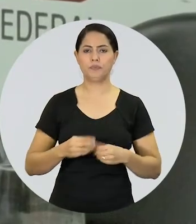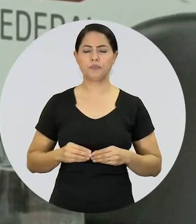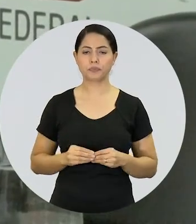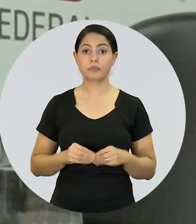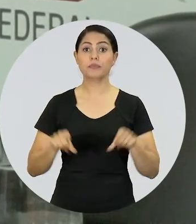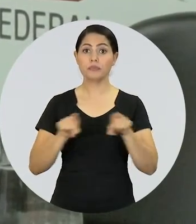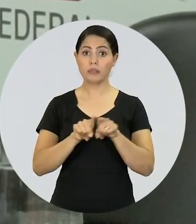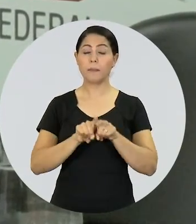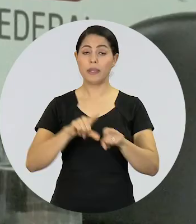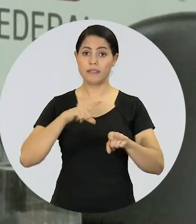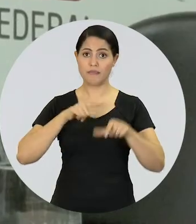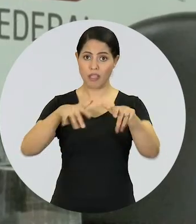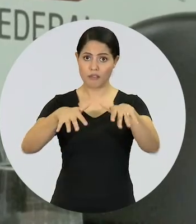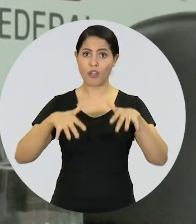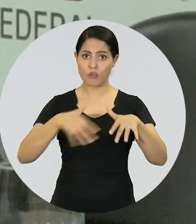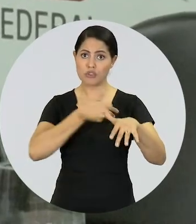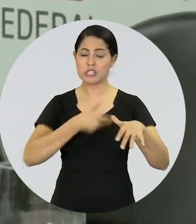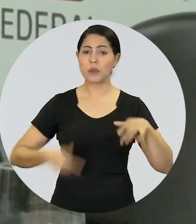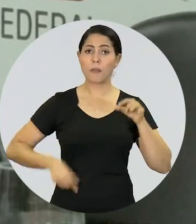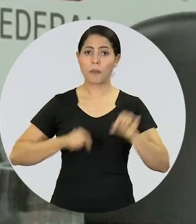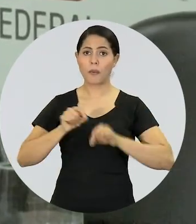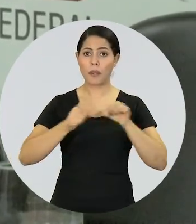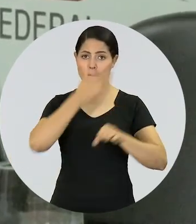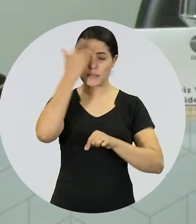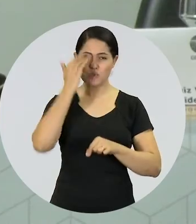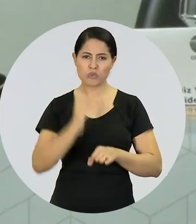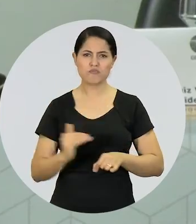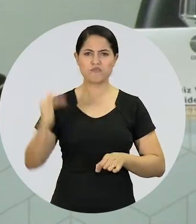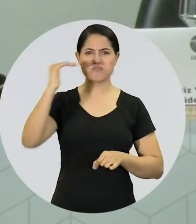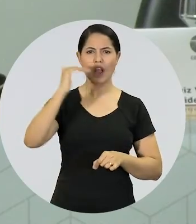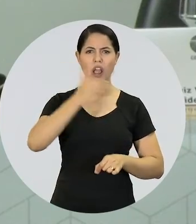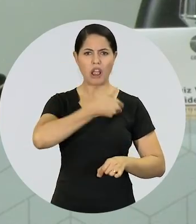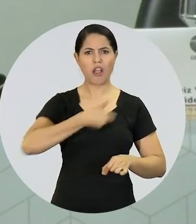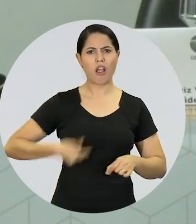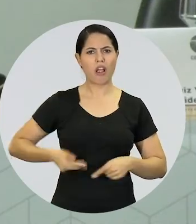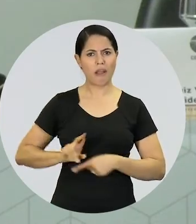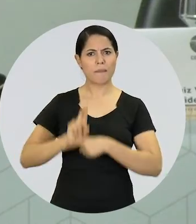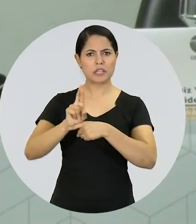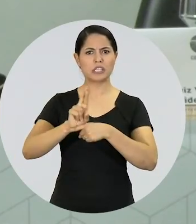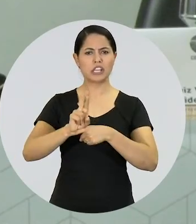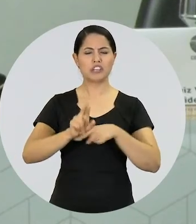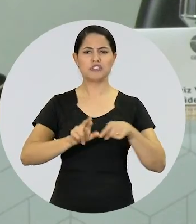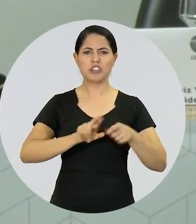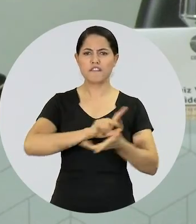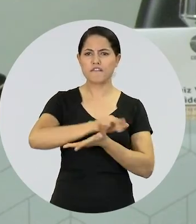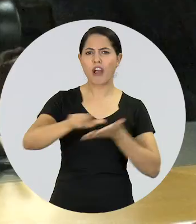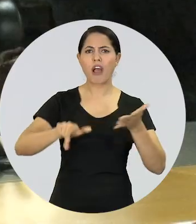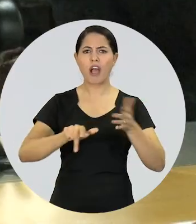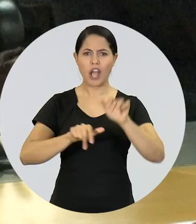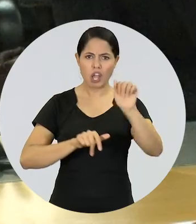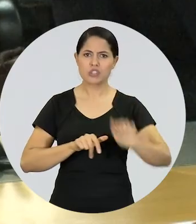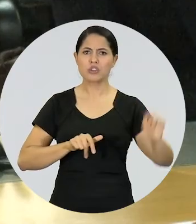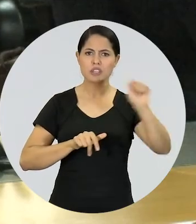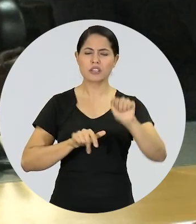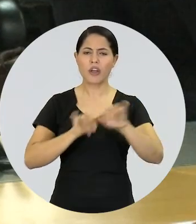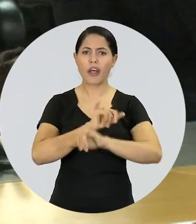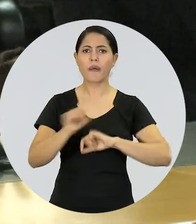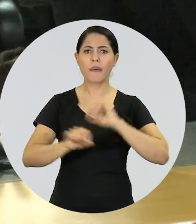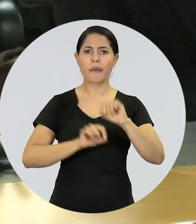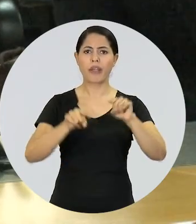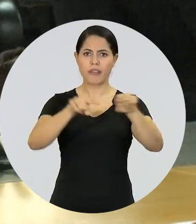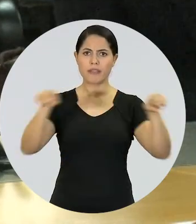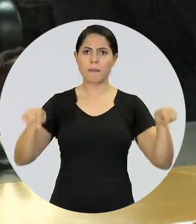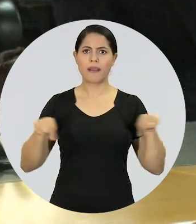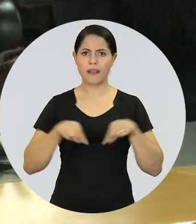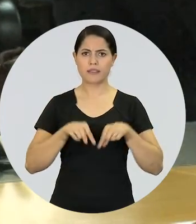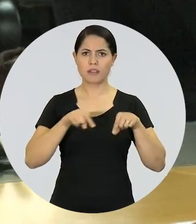A audiência pública também contou com a presença de representantes do Estado e de associações para falar sobre demarcação de